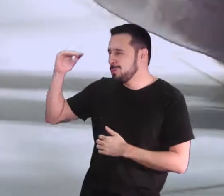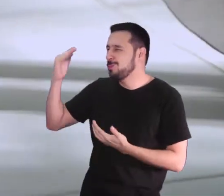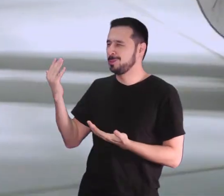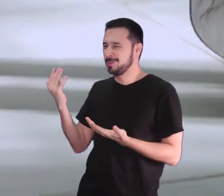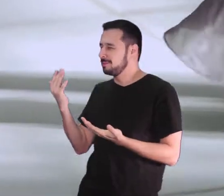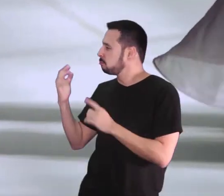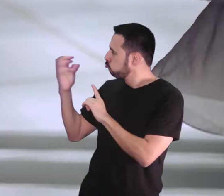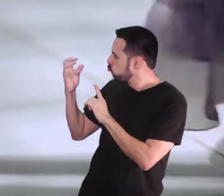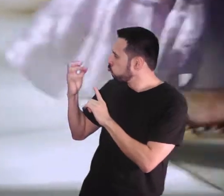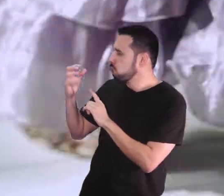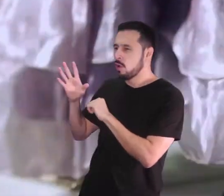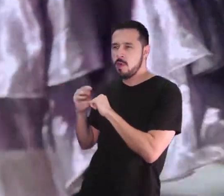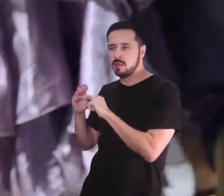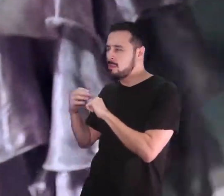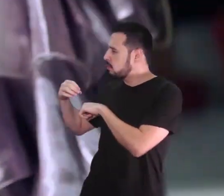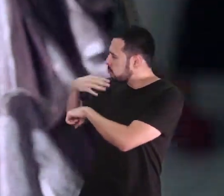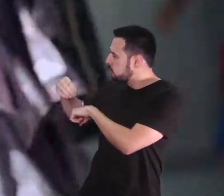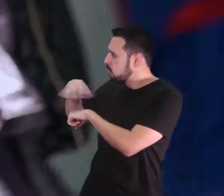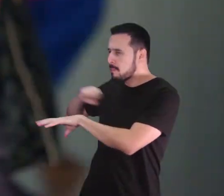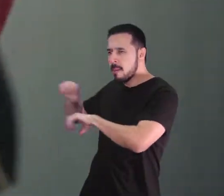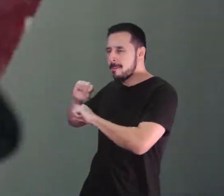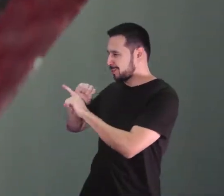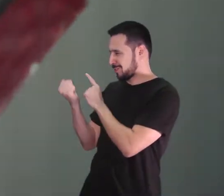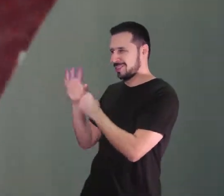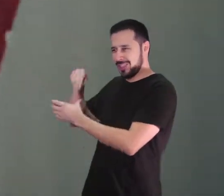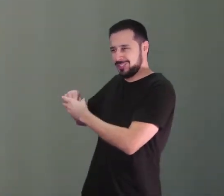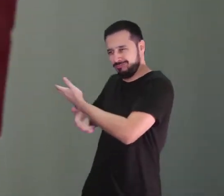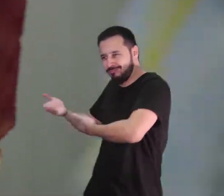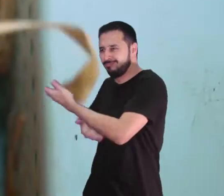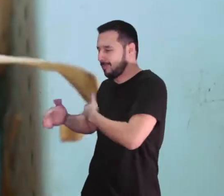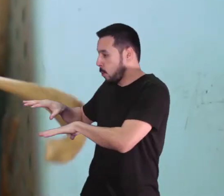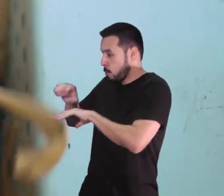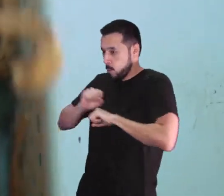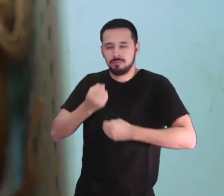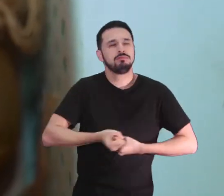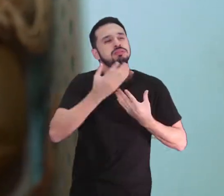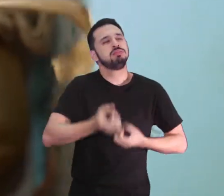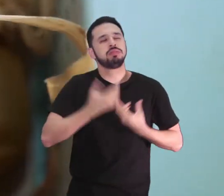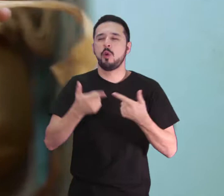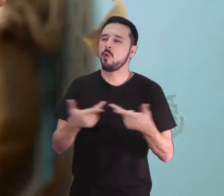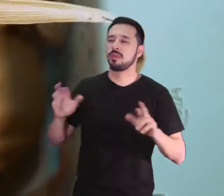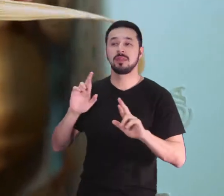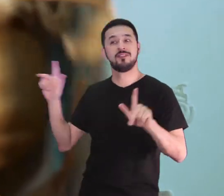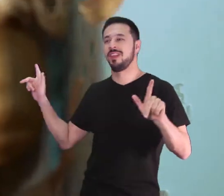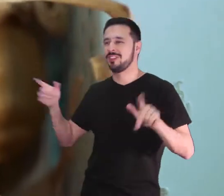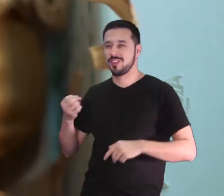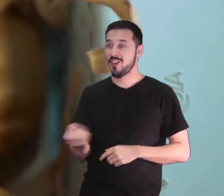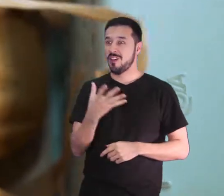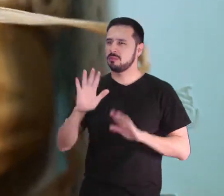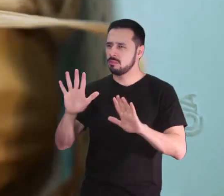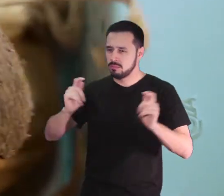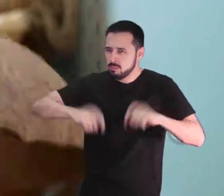mundo adulto. Então a partir desses conhecimentos que ela tem, desse mundo, dessa sociedade que ela vive, ela produz coisas diferentes e coisas novas. Né?